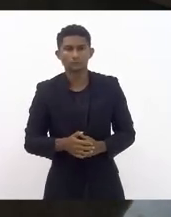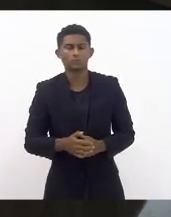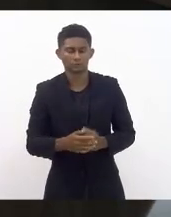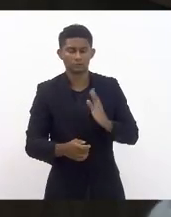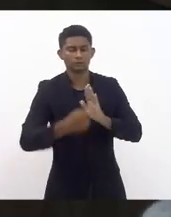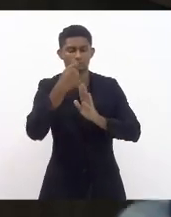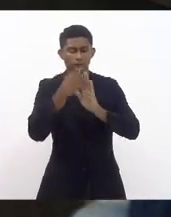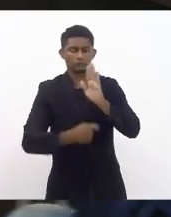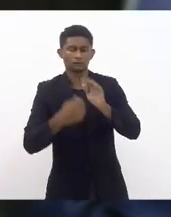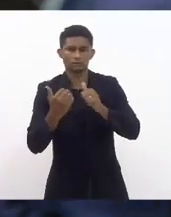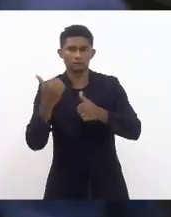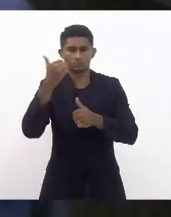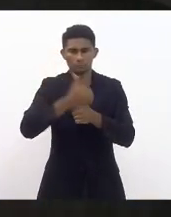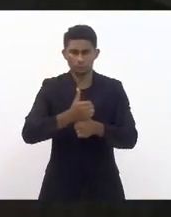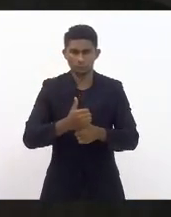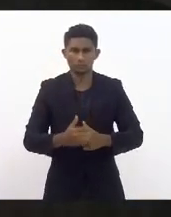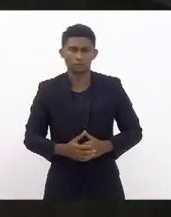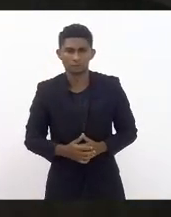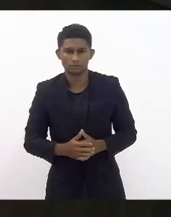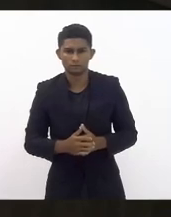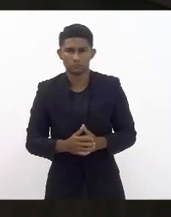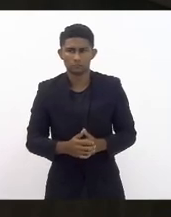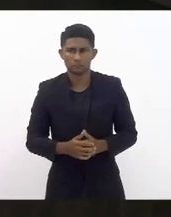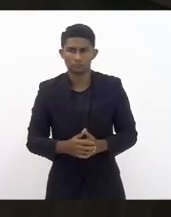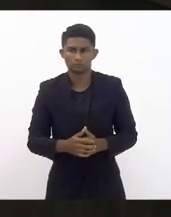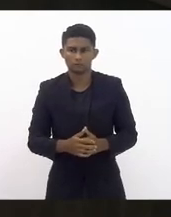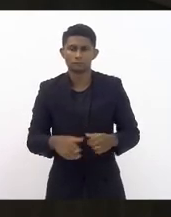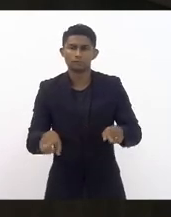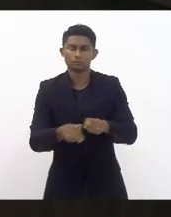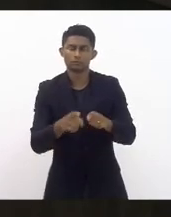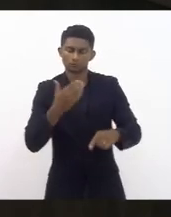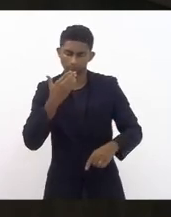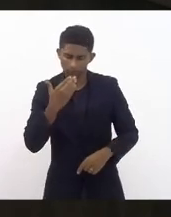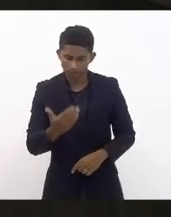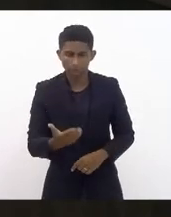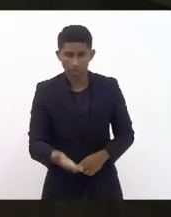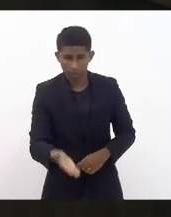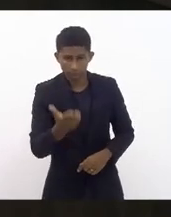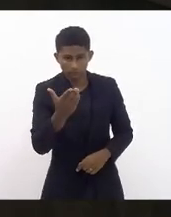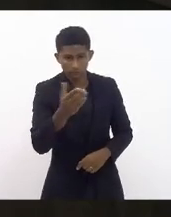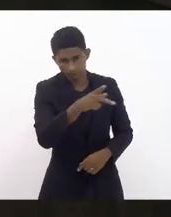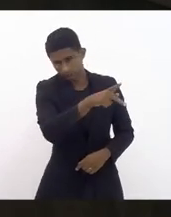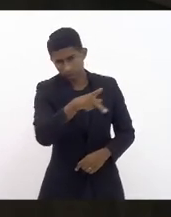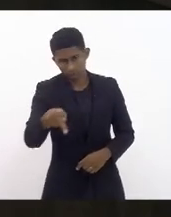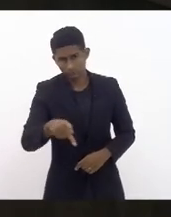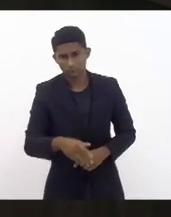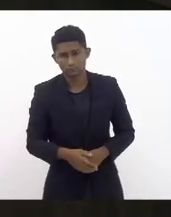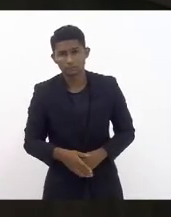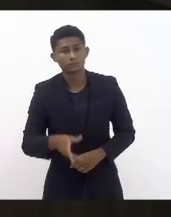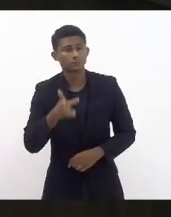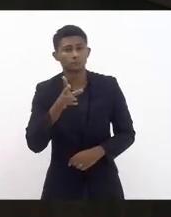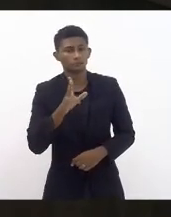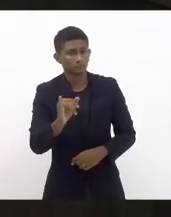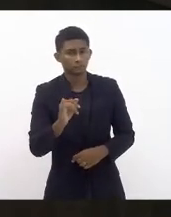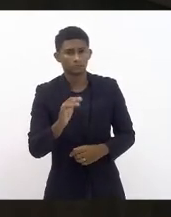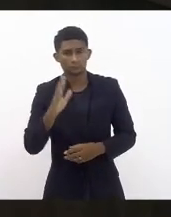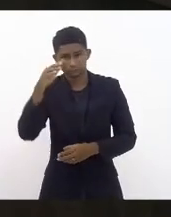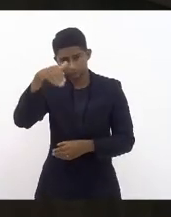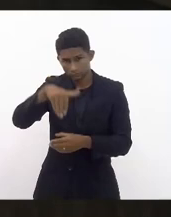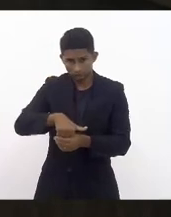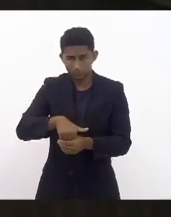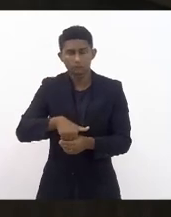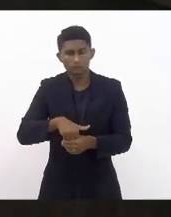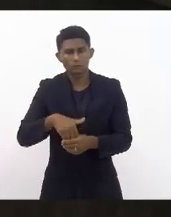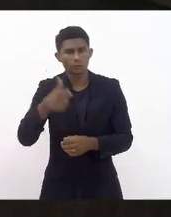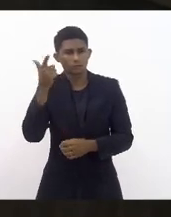substitutivo e também solicitando a Vossa Excelência, caso o voto seja